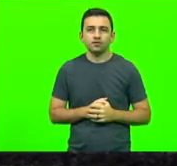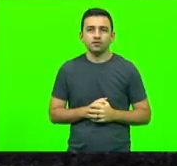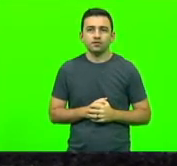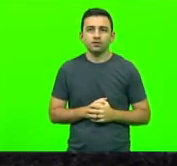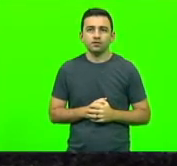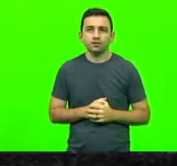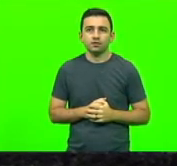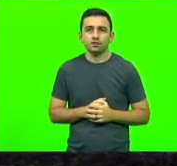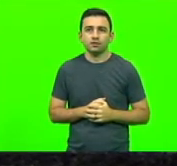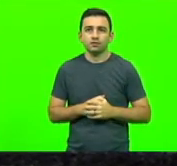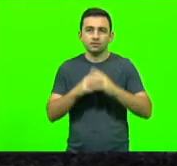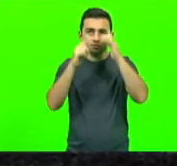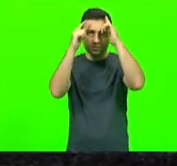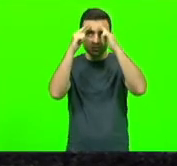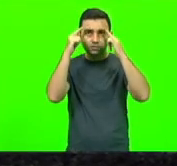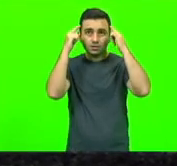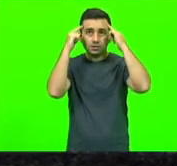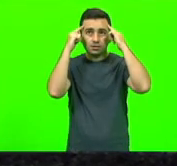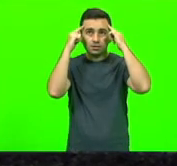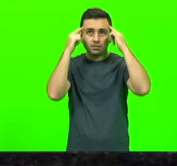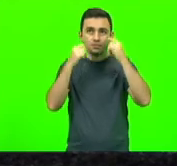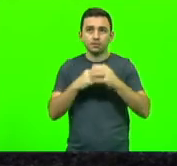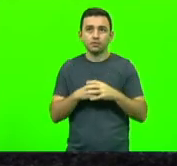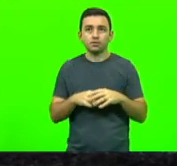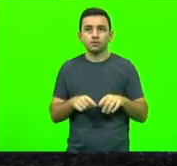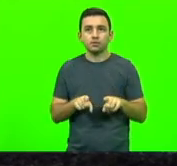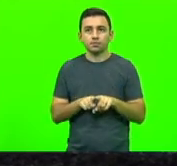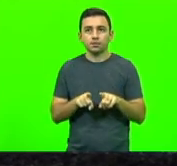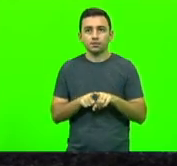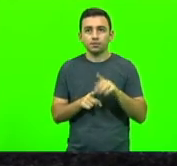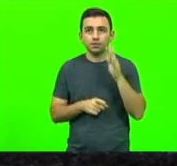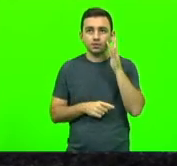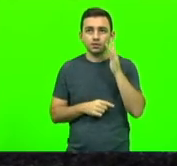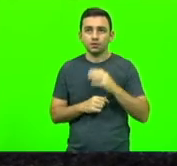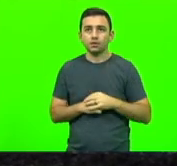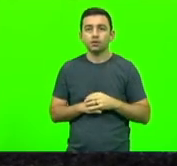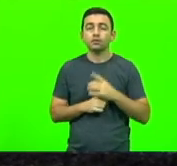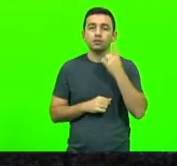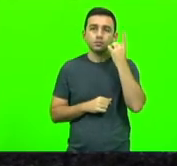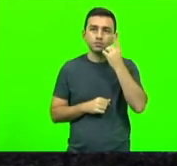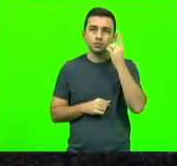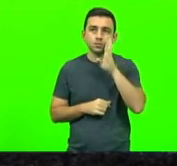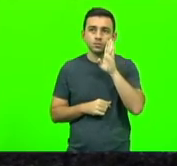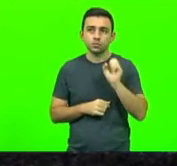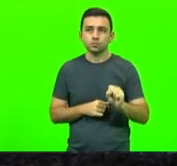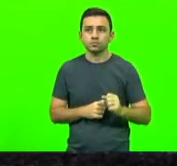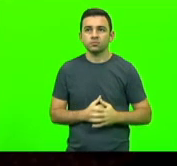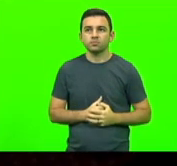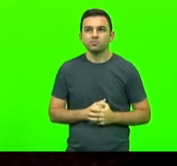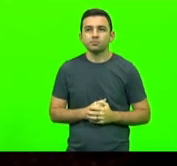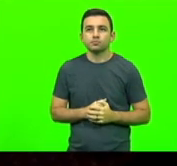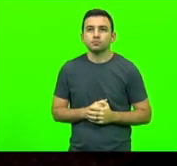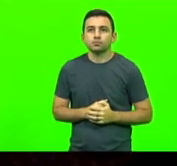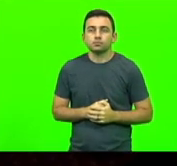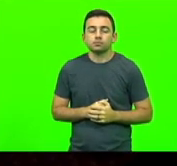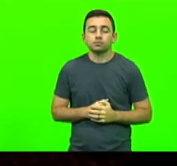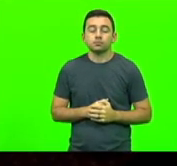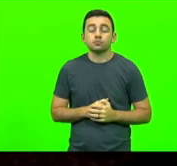deputado Sarete, depois o deputado Fernando Clelli e também o deputado Bruno Souza.